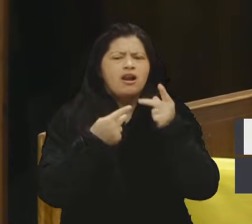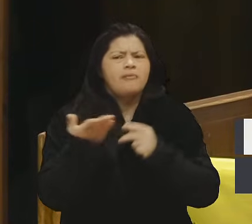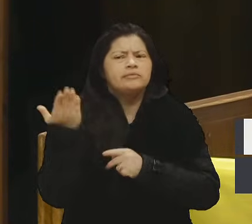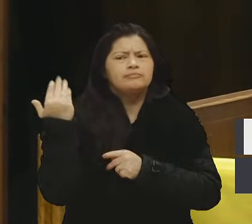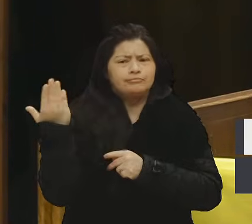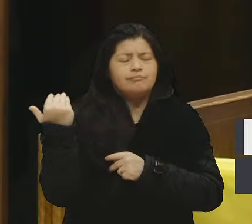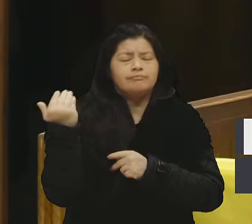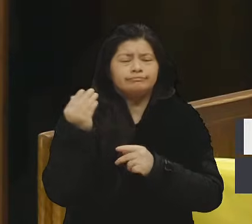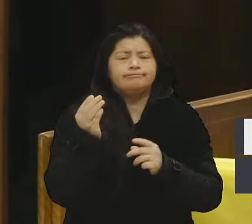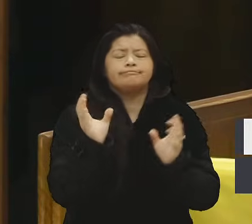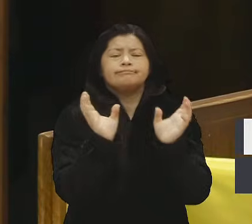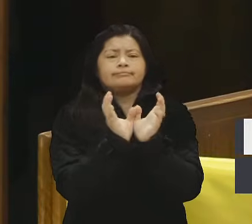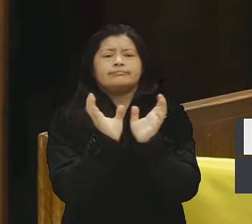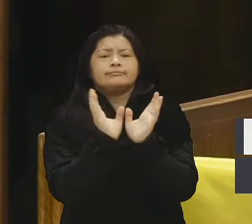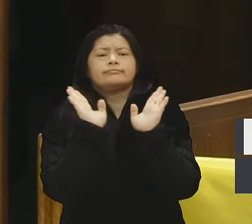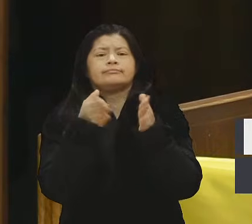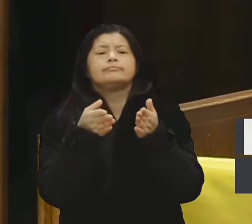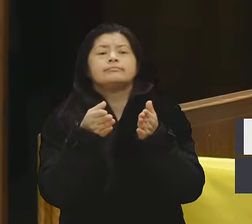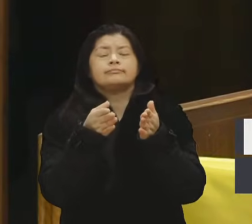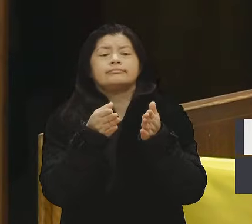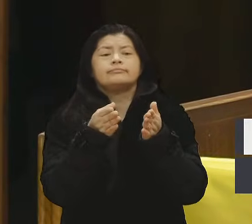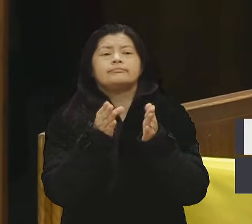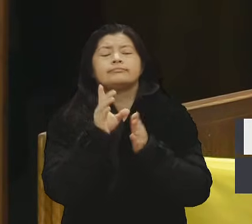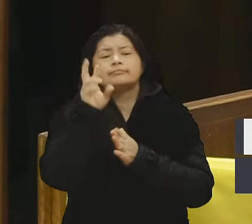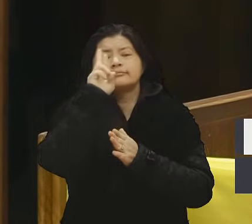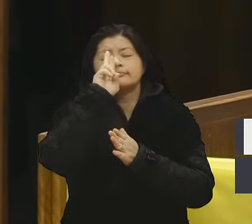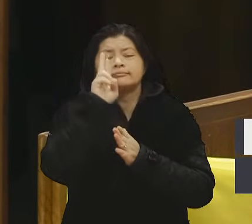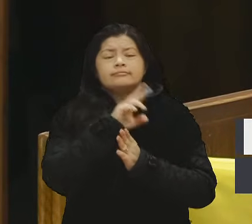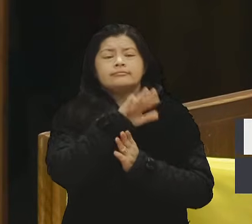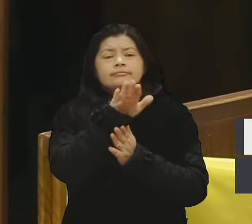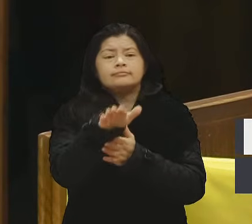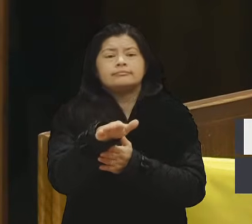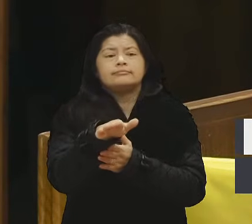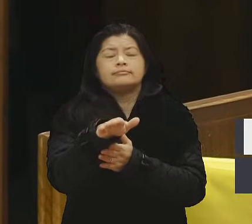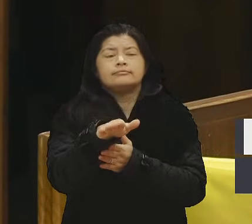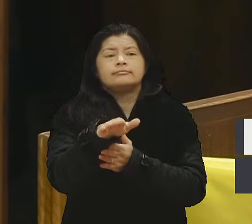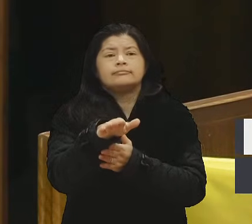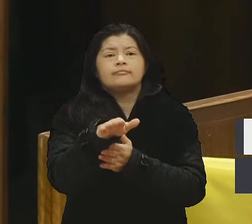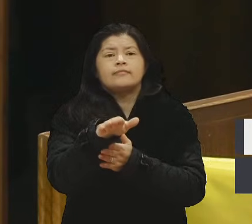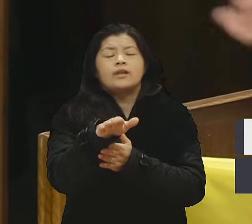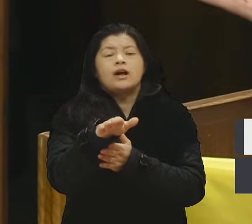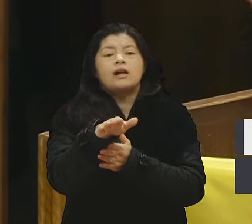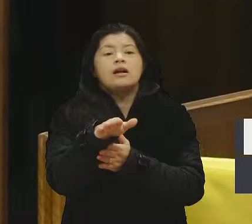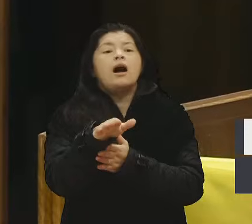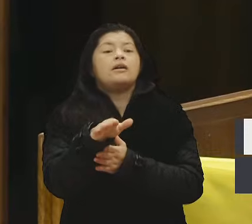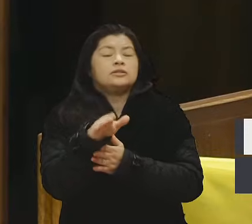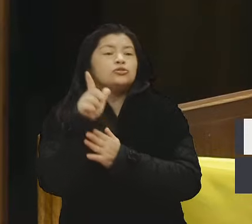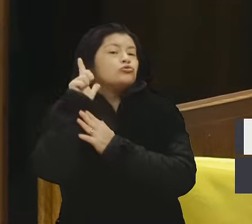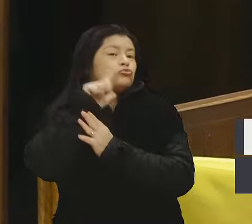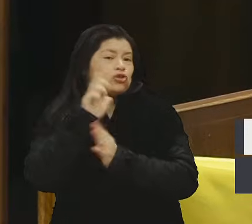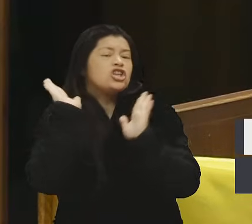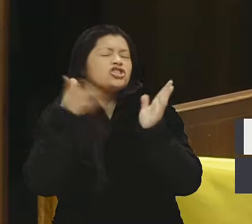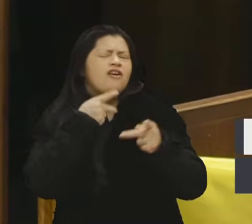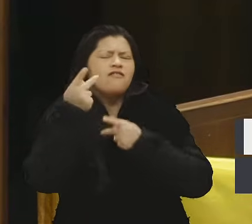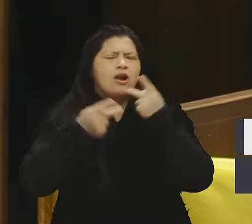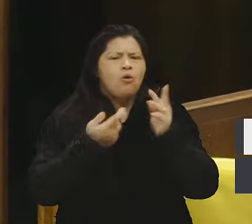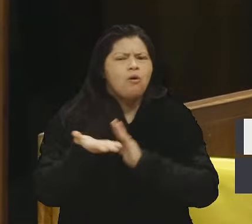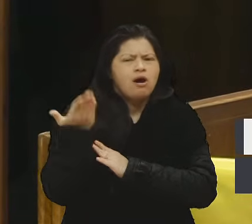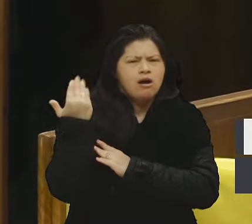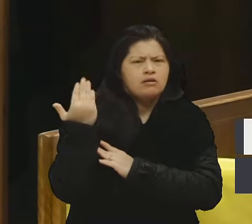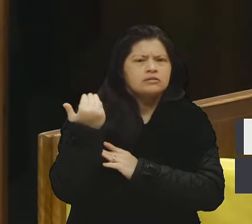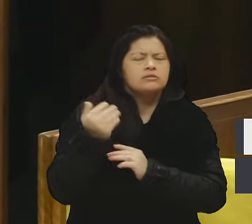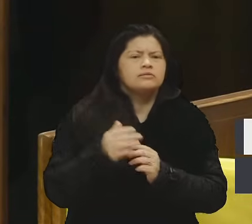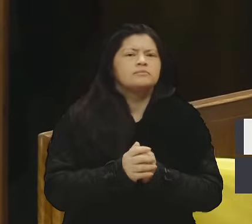nossos colegas da direção aqui que estão presentes, que o vereador Lucas acabou de citar, né? Professora Suzana,